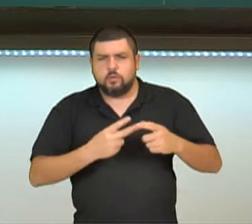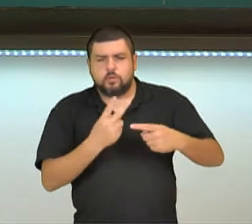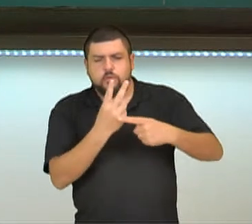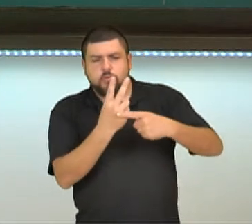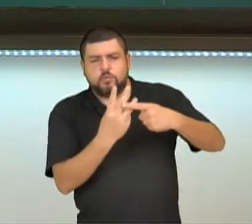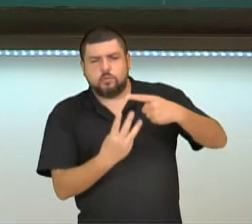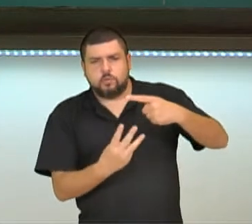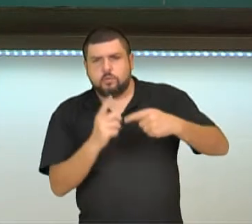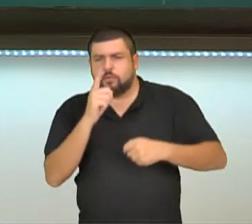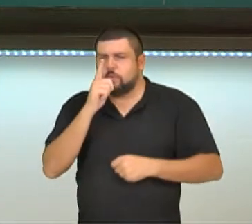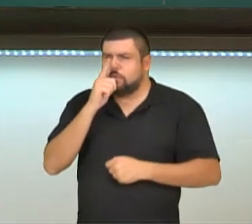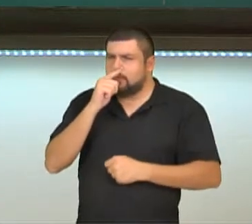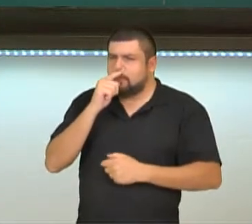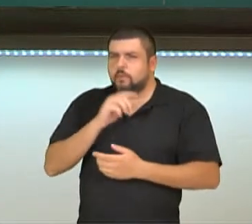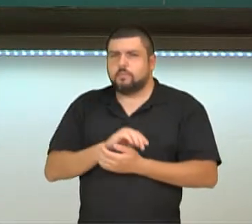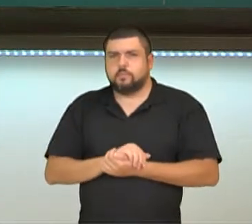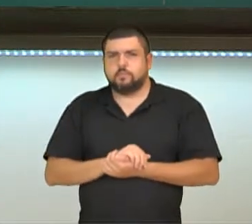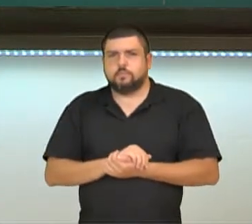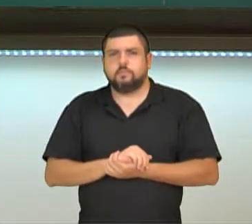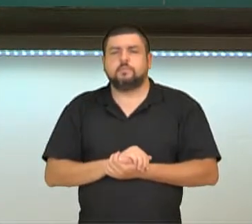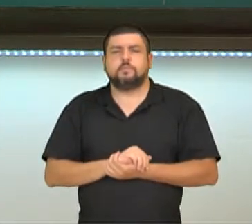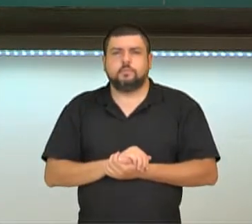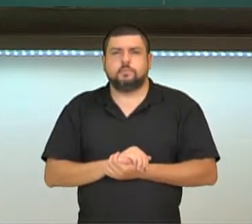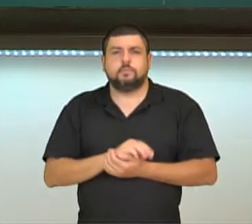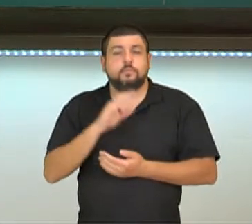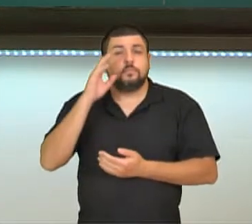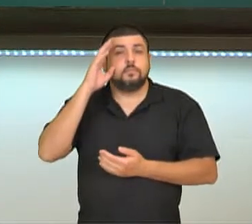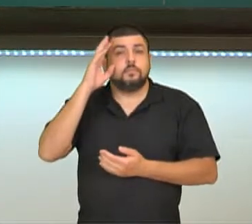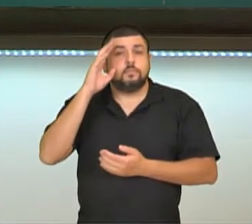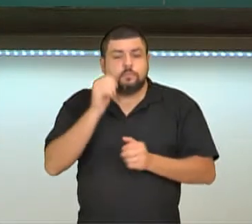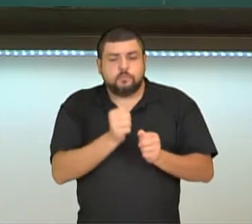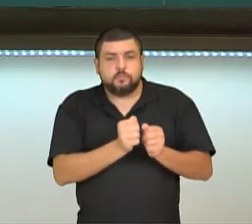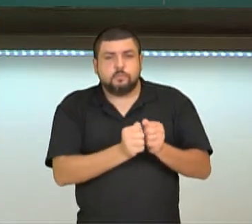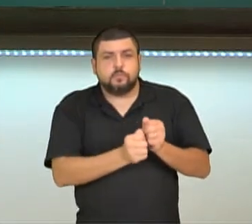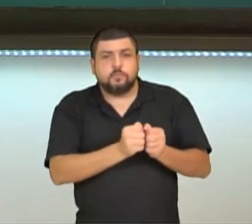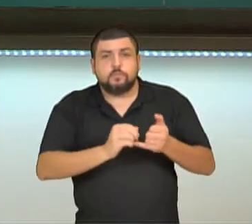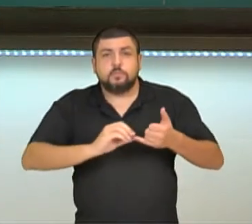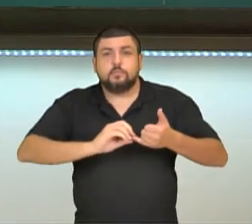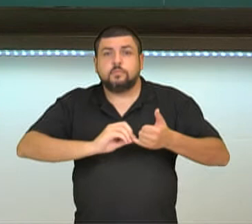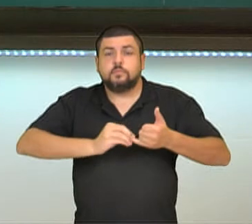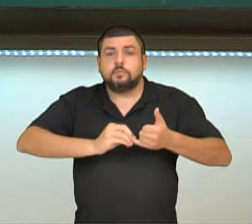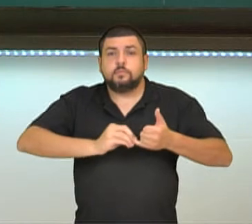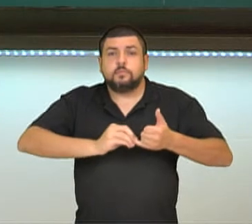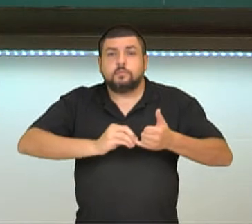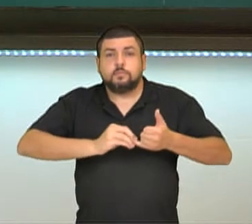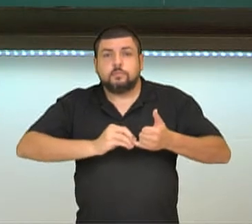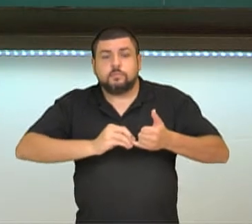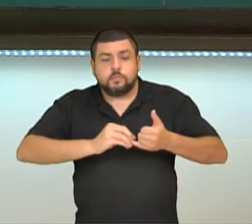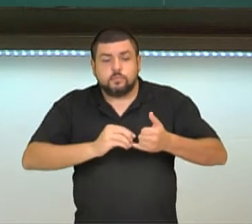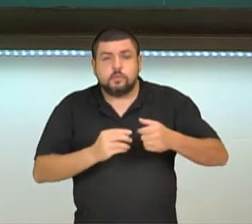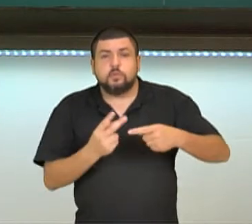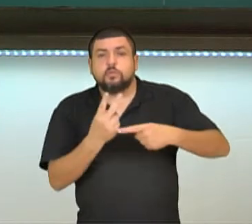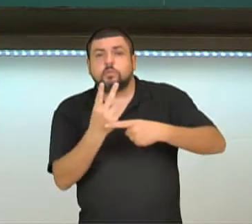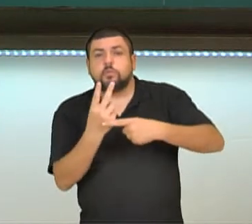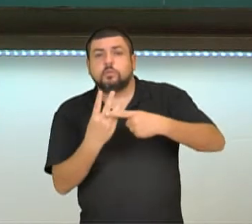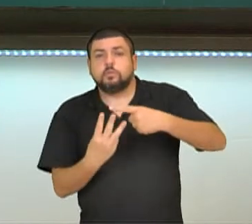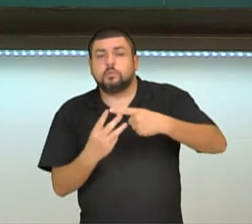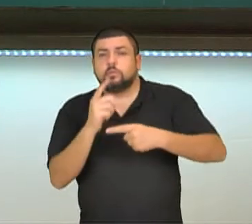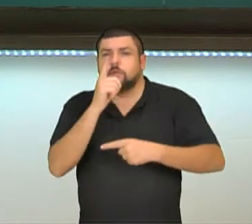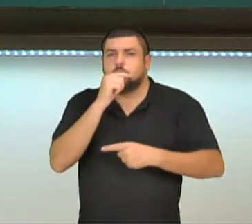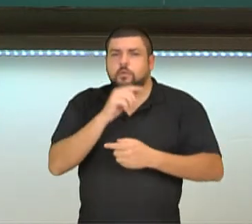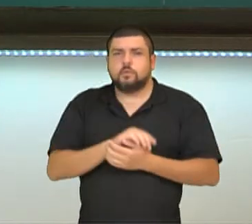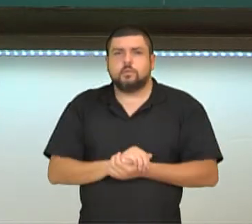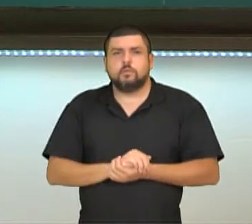é, imaginemos que temos tudo isso no feijão com arroz, tá? Num prato de feijão com arroz. Isso aqui é